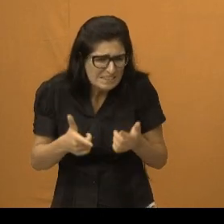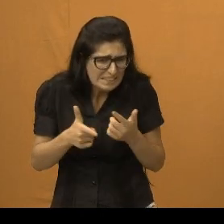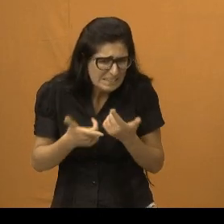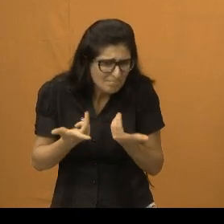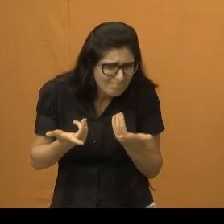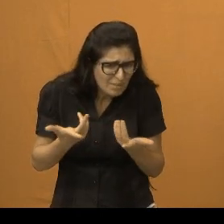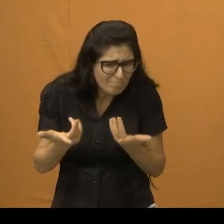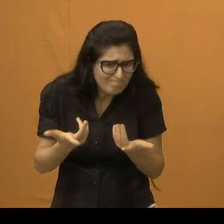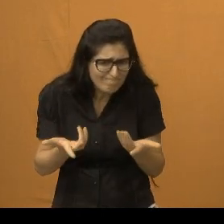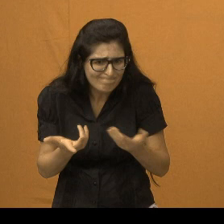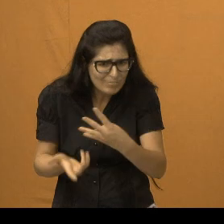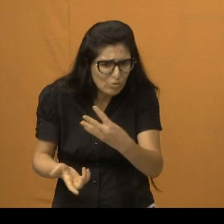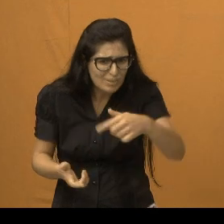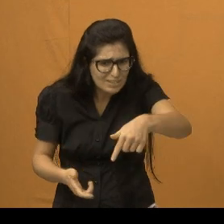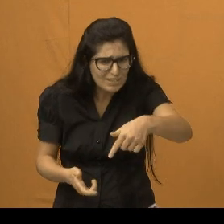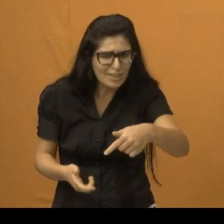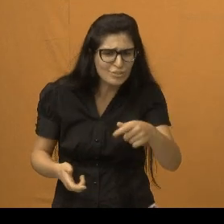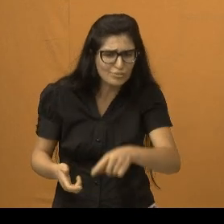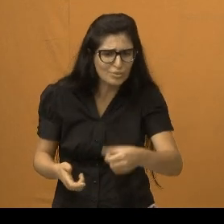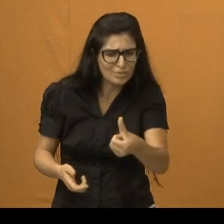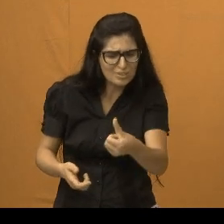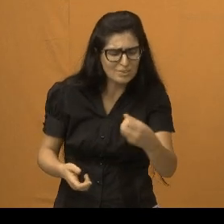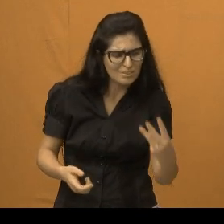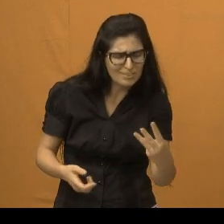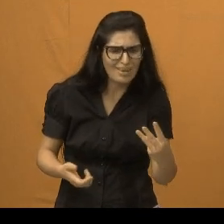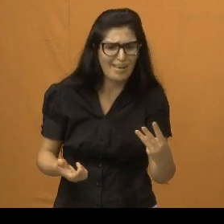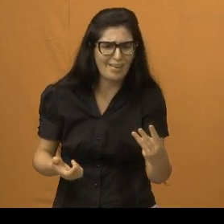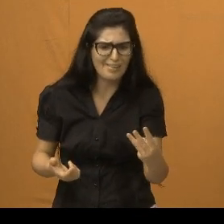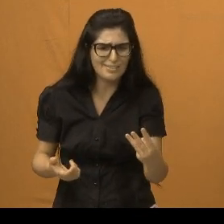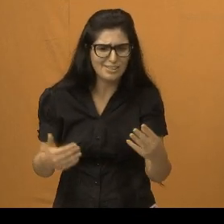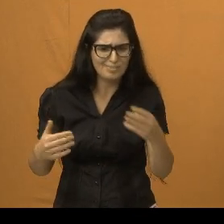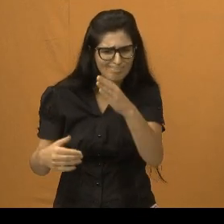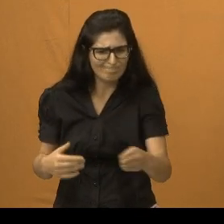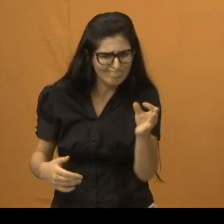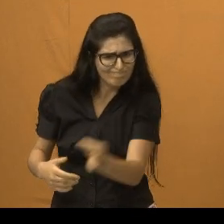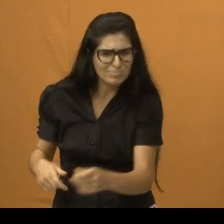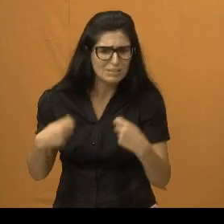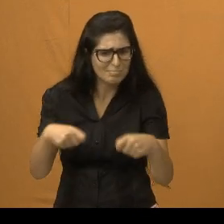47,63%, onde o limite que a lei nos autoriza seria de